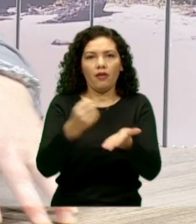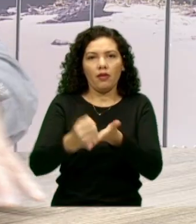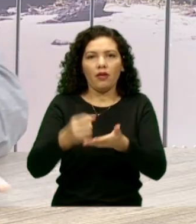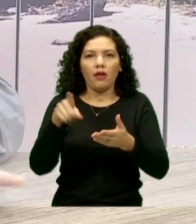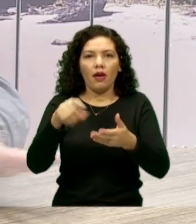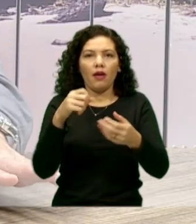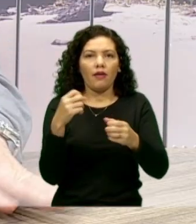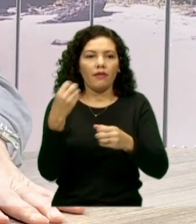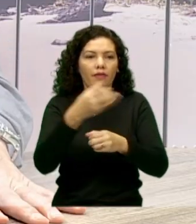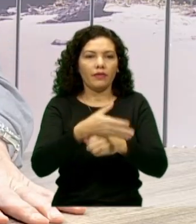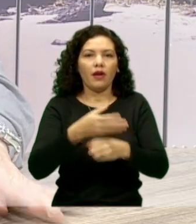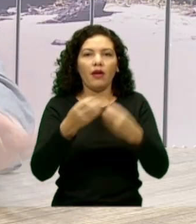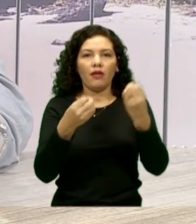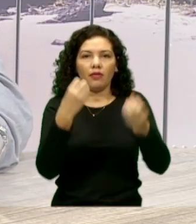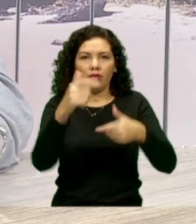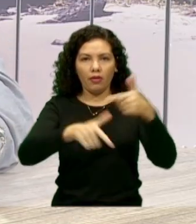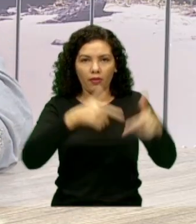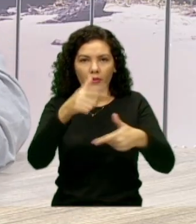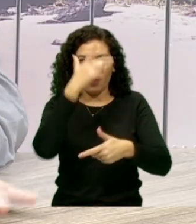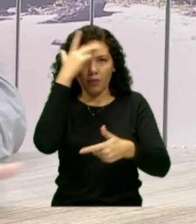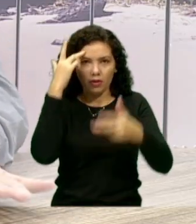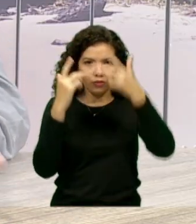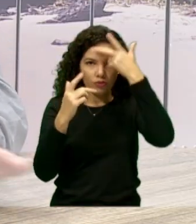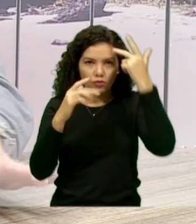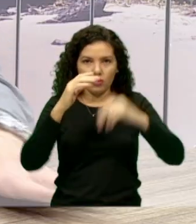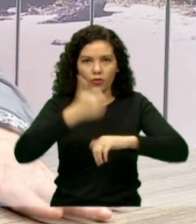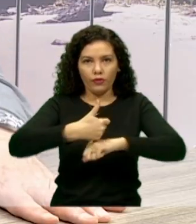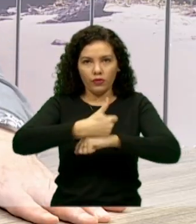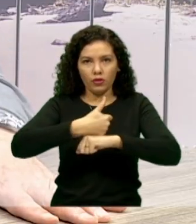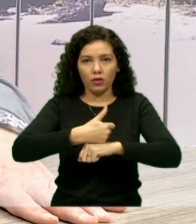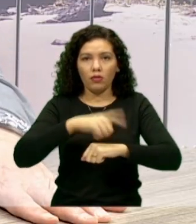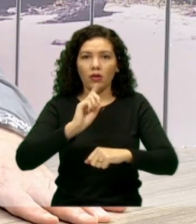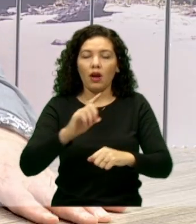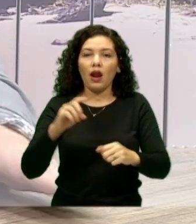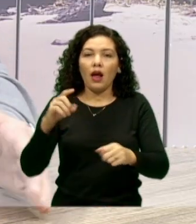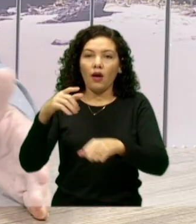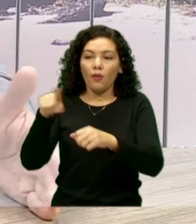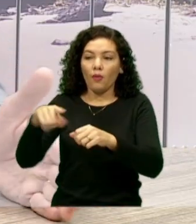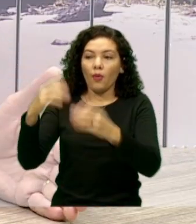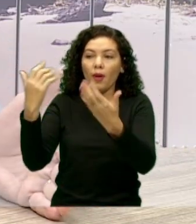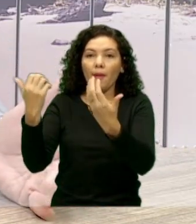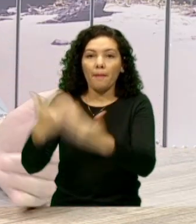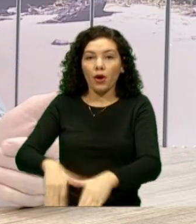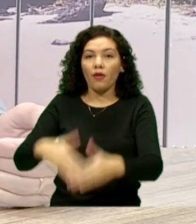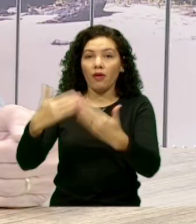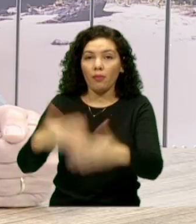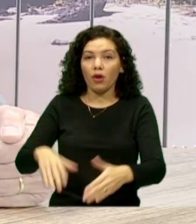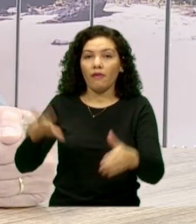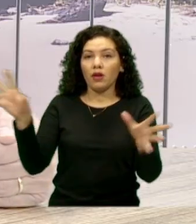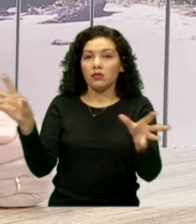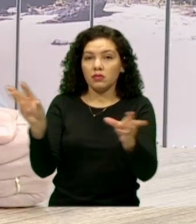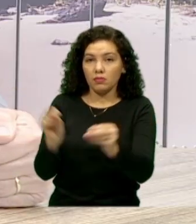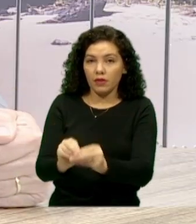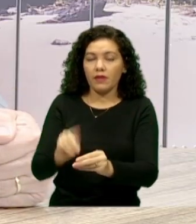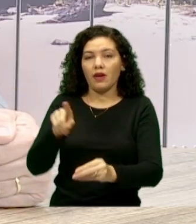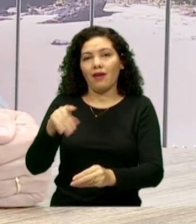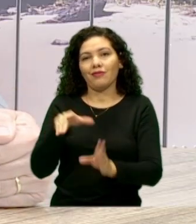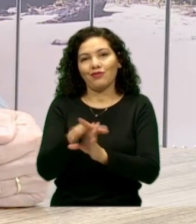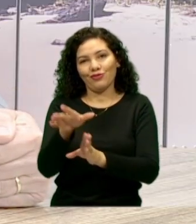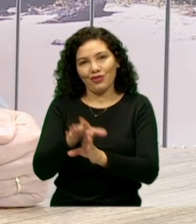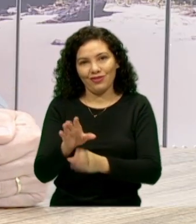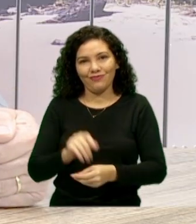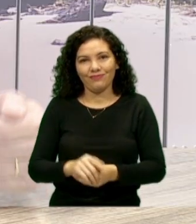de obra, para ela fazer um teste seletivo simplificado Porque uma das expertises que nós temos no